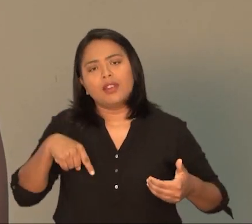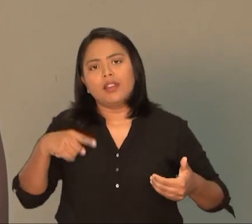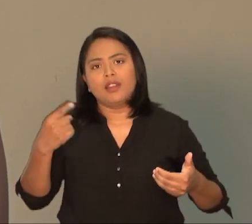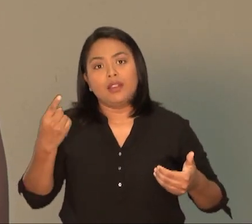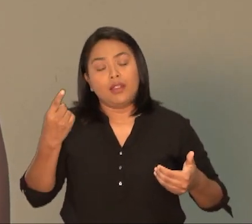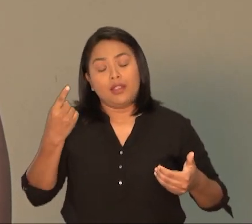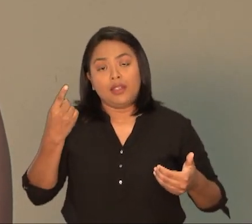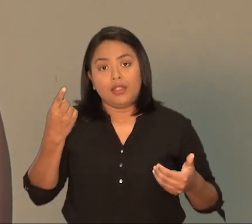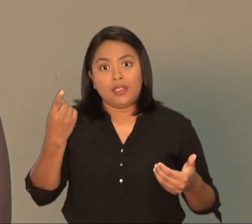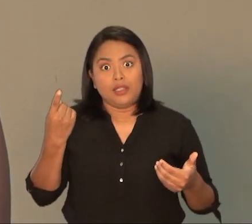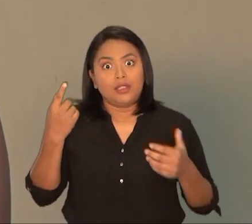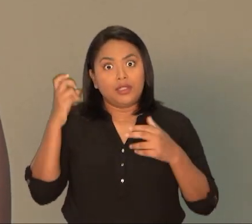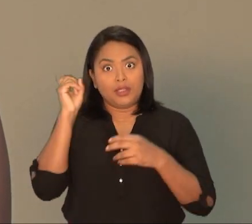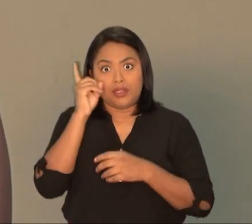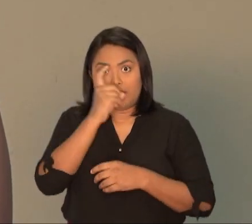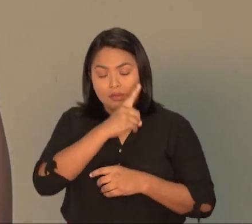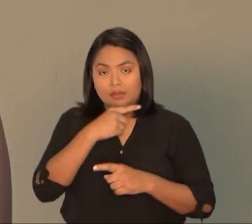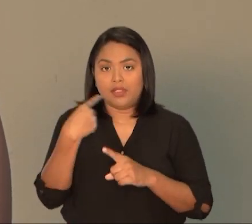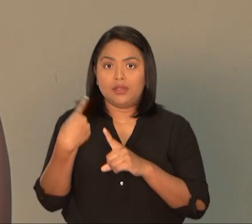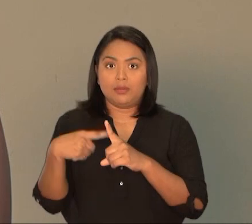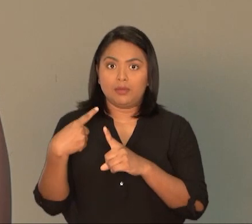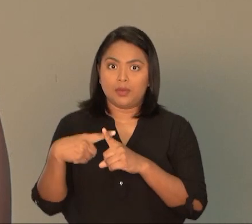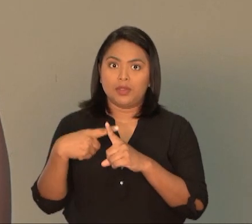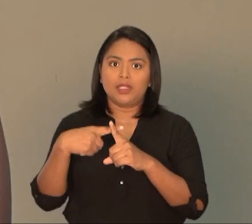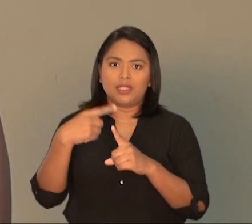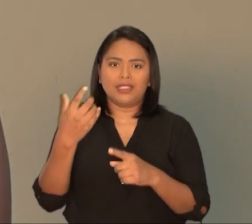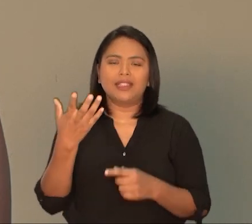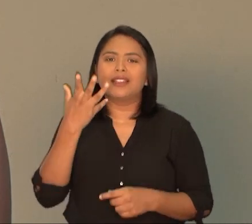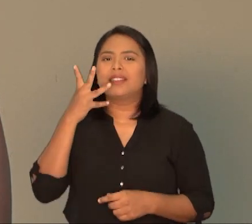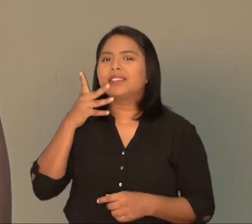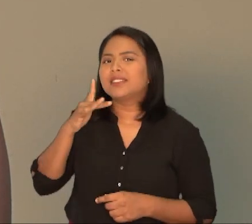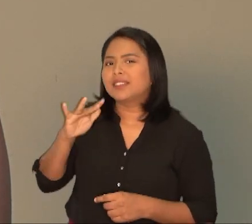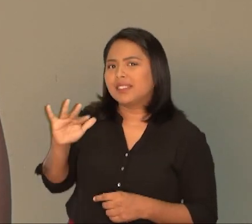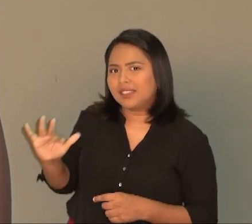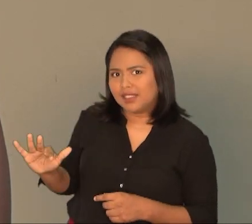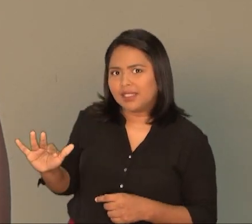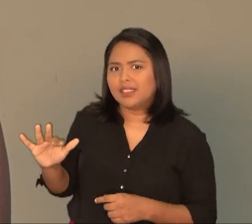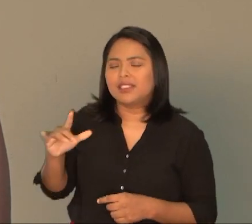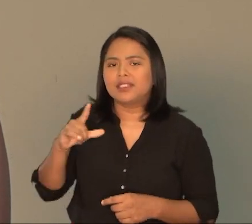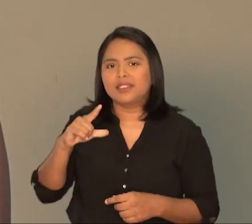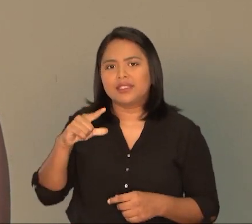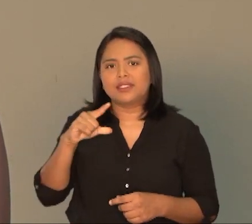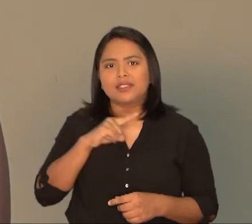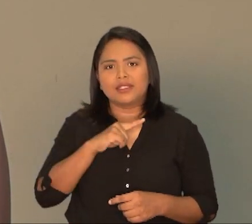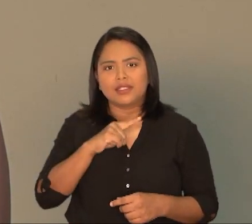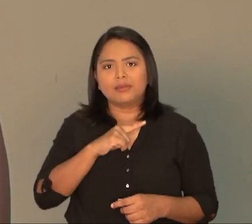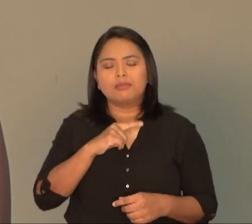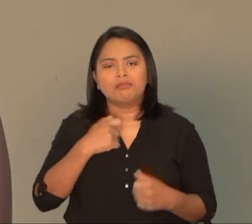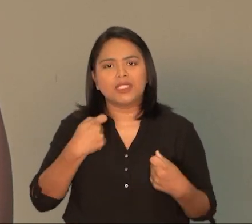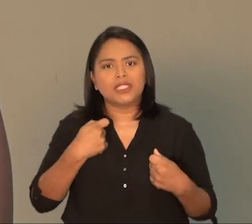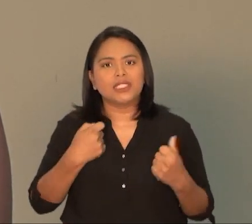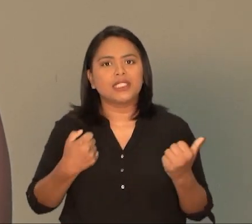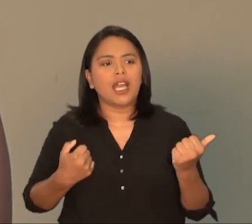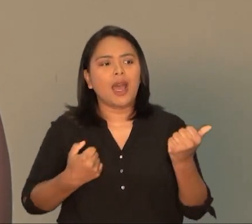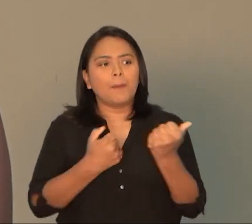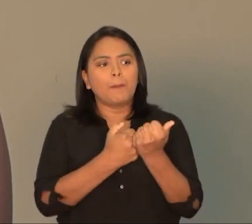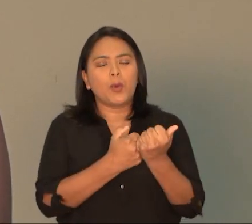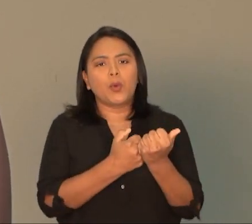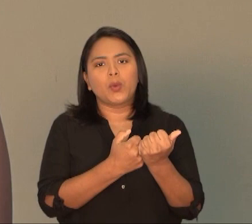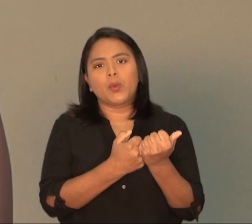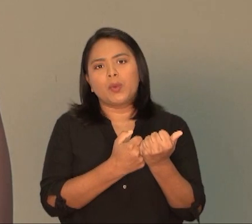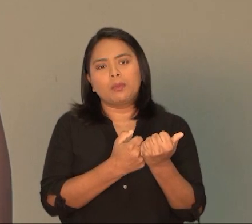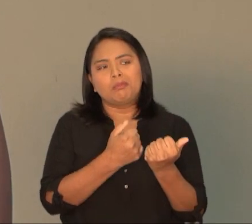muita tensão, principalmente para as crianças que são diagnosticadas com nível de suporte 3, que